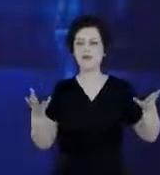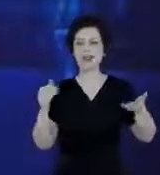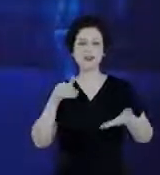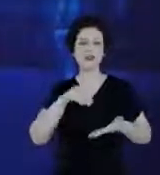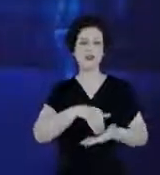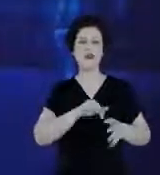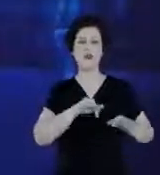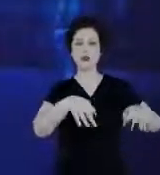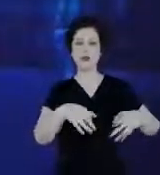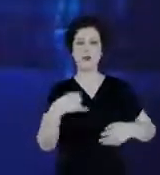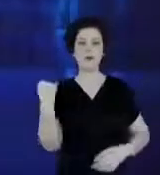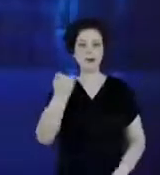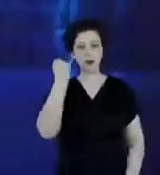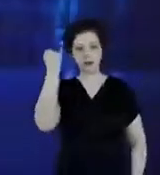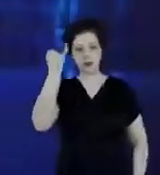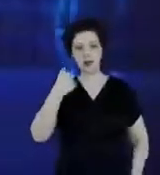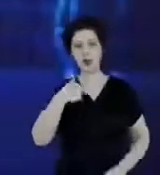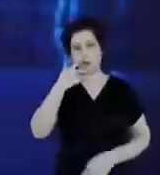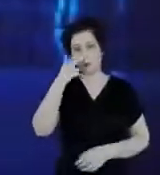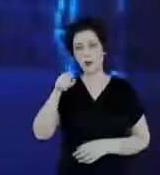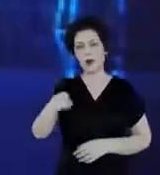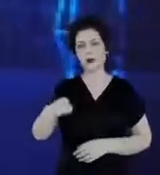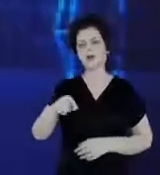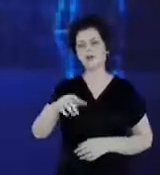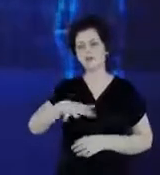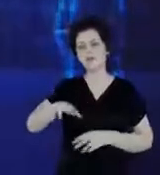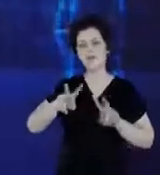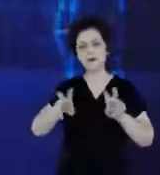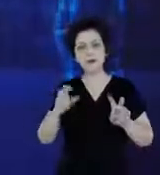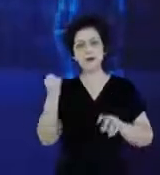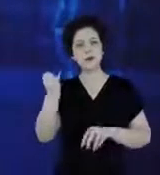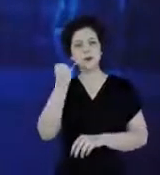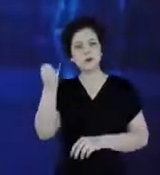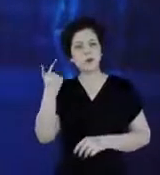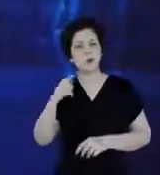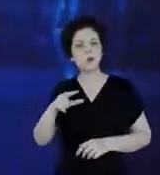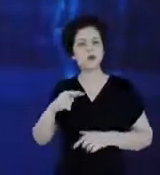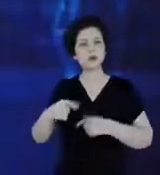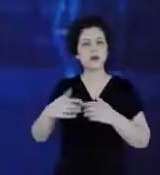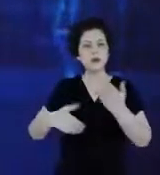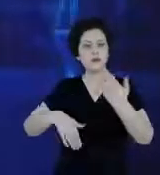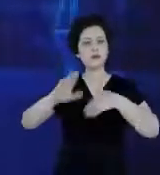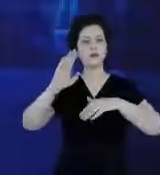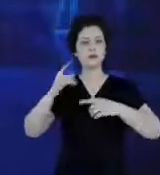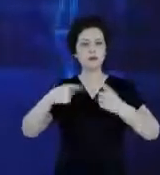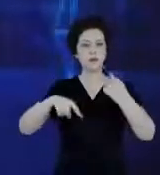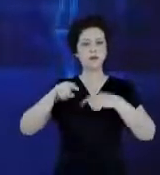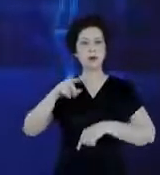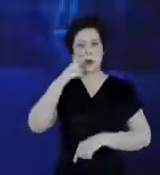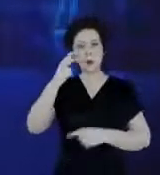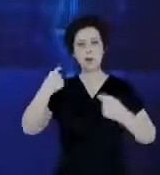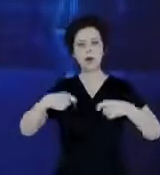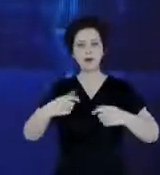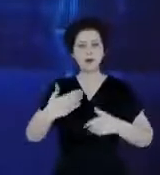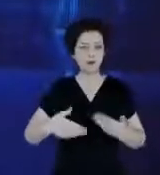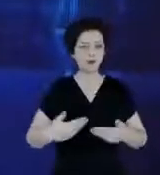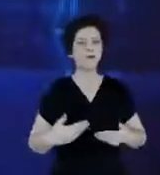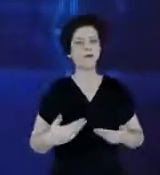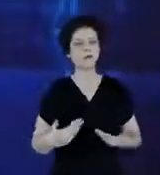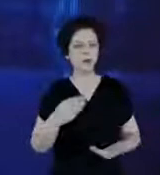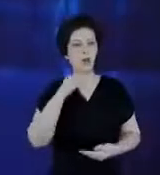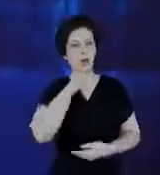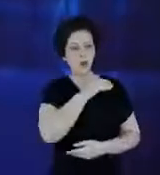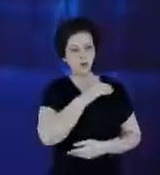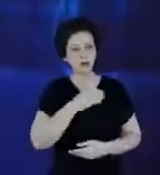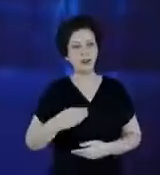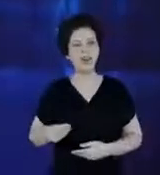é fundamental. Então, eu acho que esse é um ponto importante para que nós possamos avançar. E isso eu acho que a gente está caminhando. Claro que nós